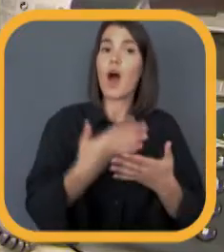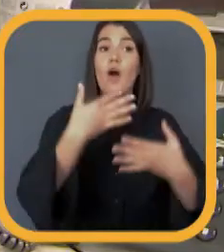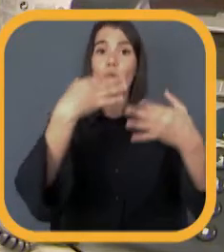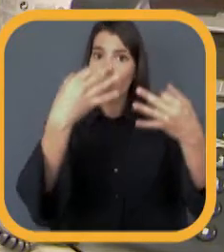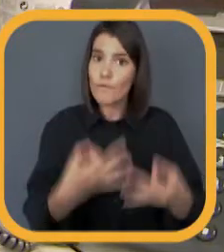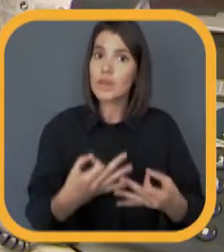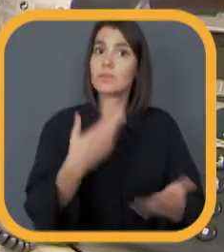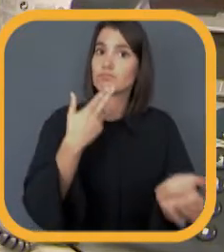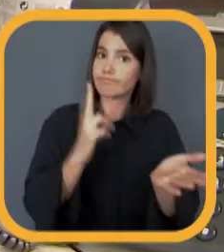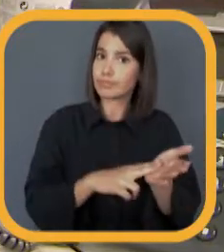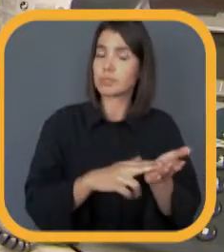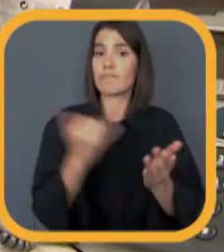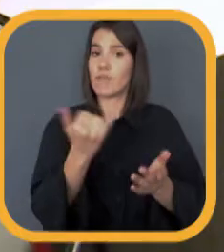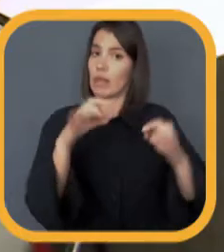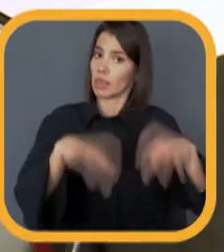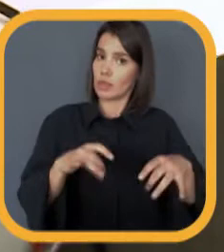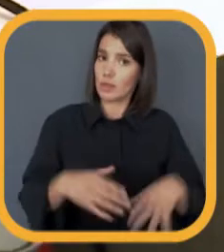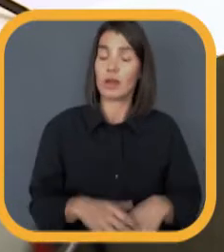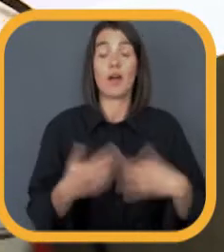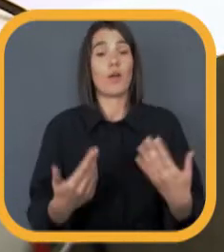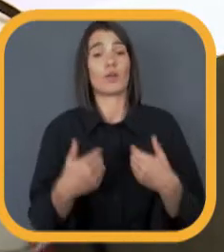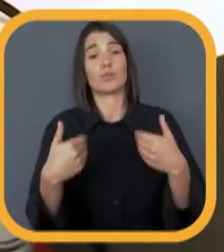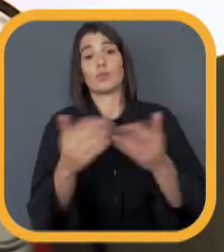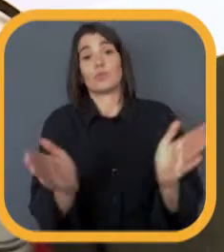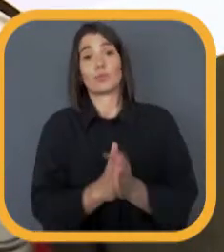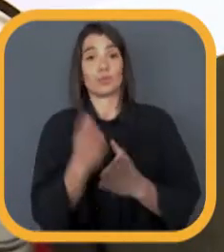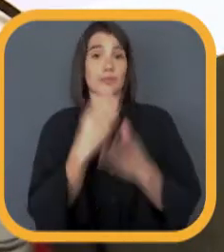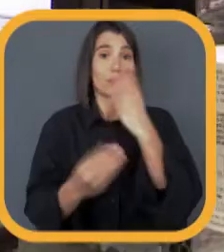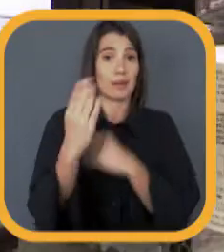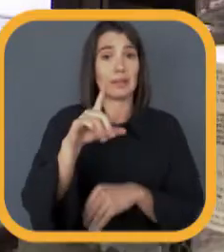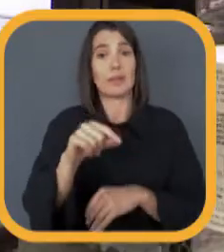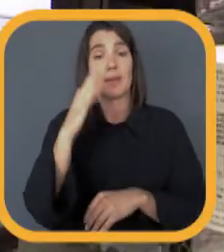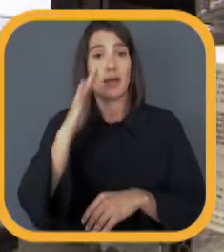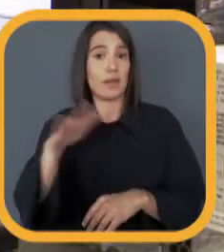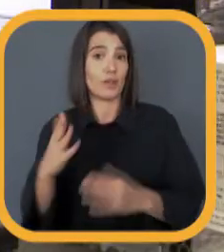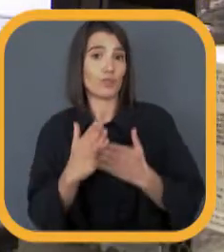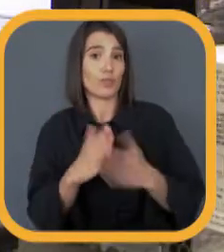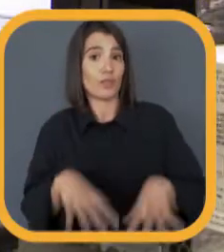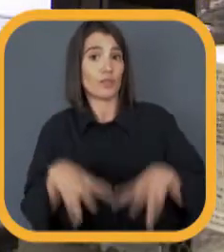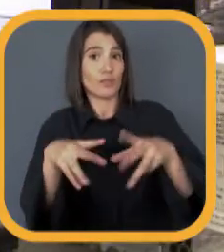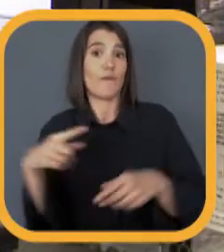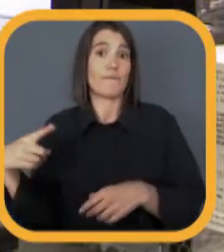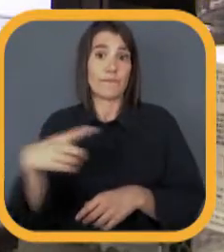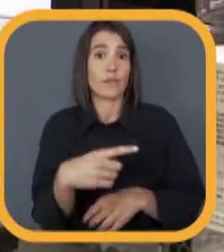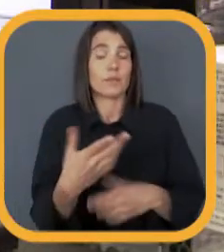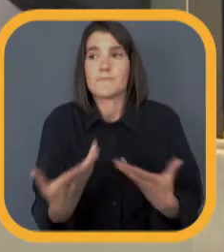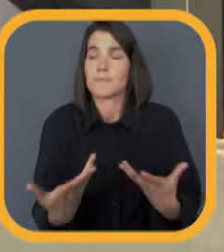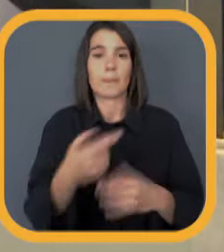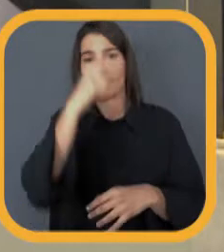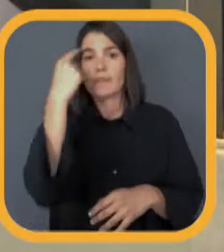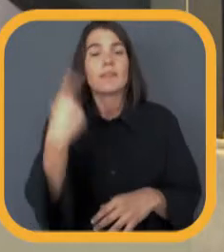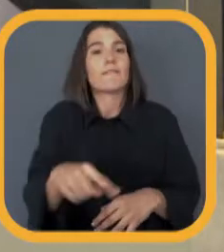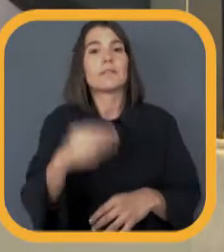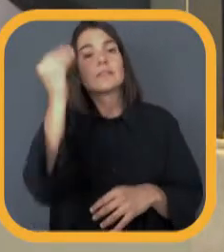informações absolutamente confirmadas e fidedignas. Nesta situação em que estamos todos a aprender, inclusive os cientistas que estudam a evolução do vírus,